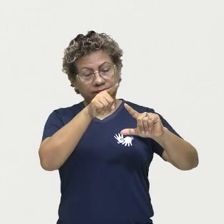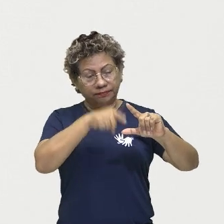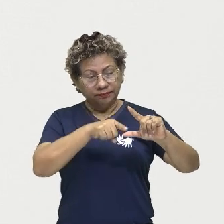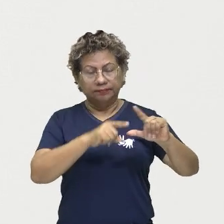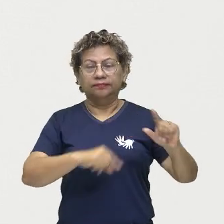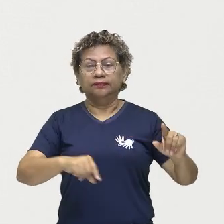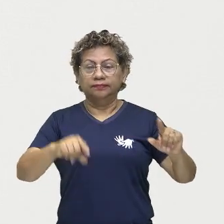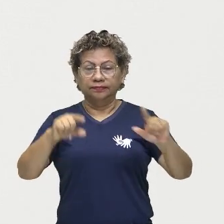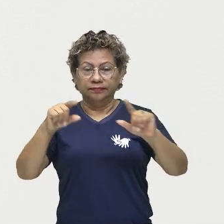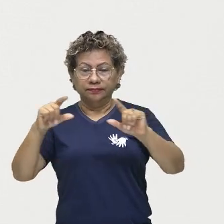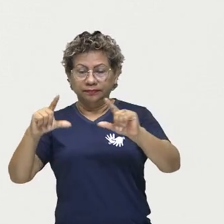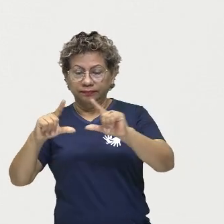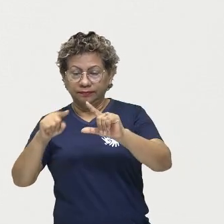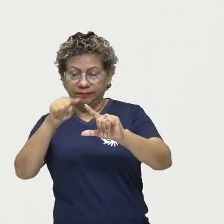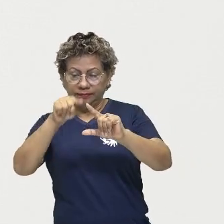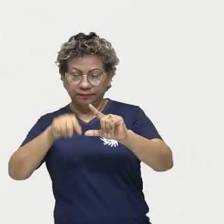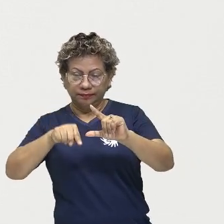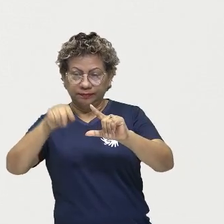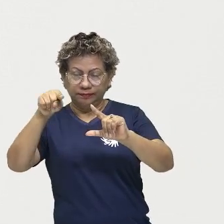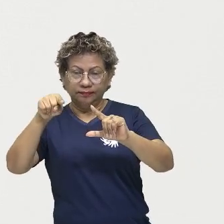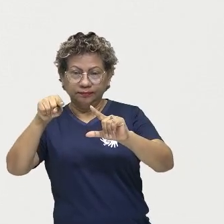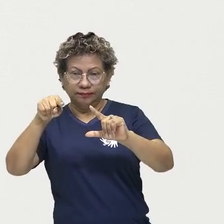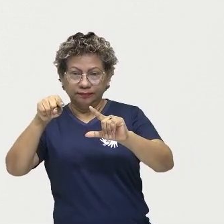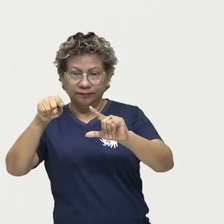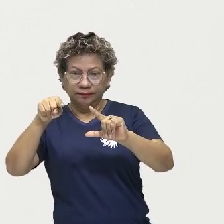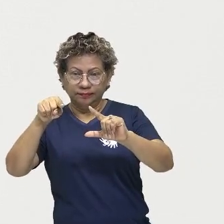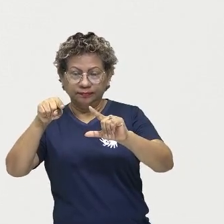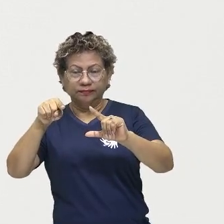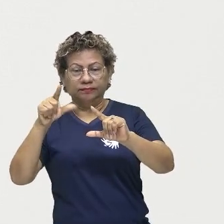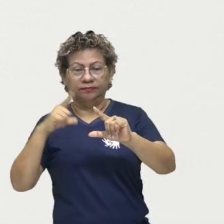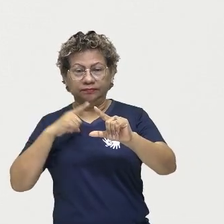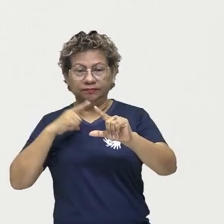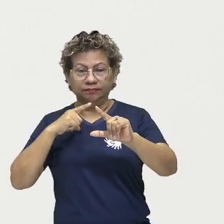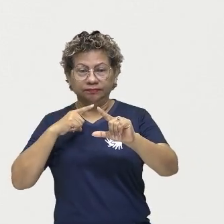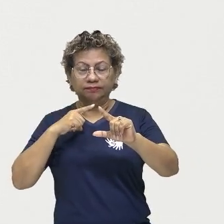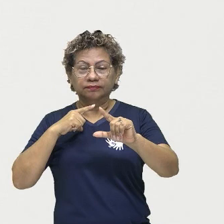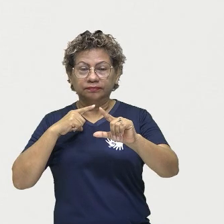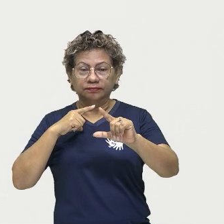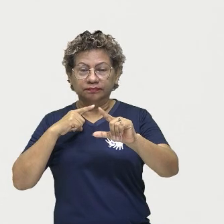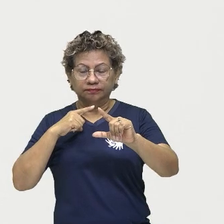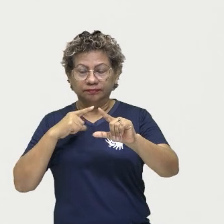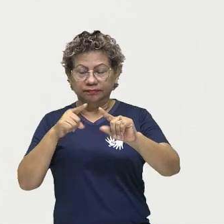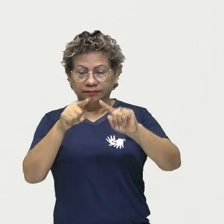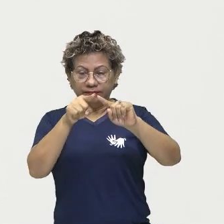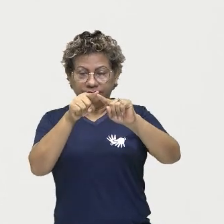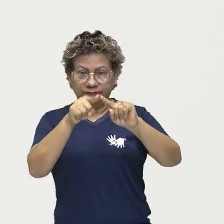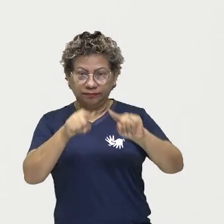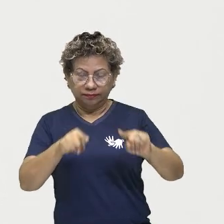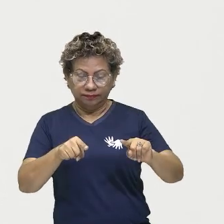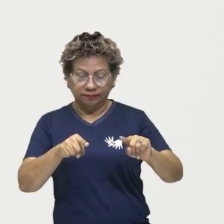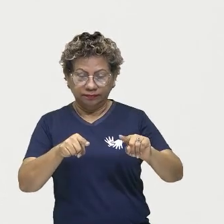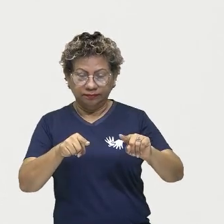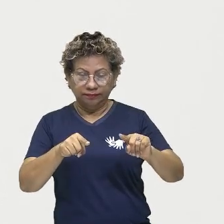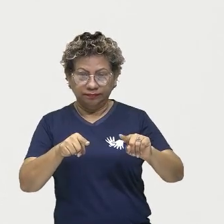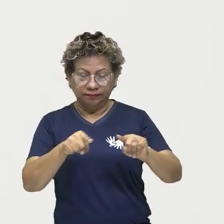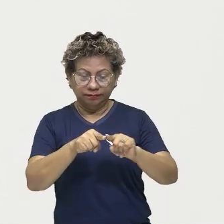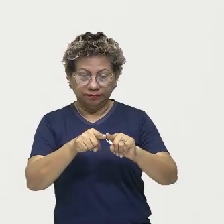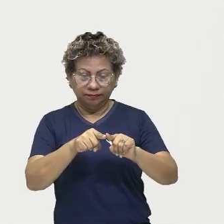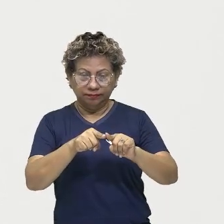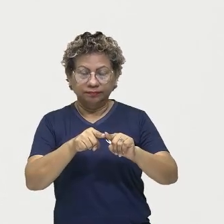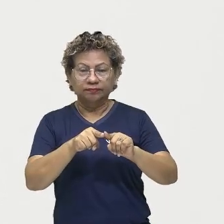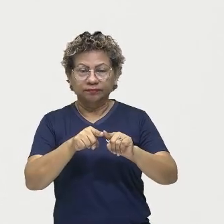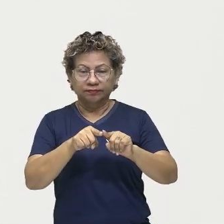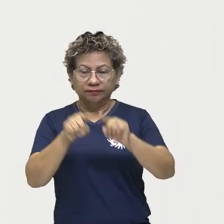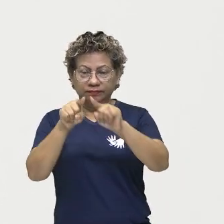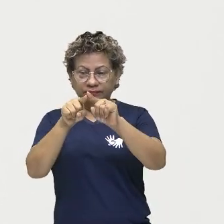essas definições daqui, elas também são muito importantes, tá? O que é um triângulo equilátero? É aquele que